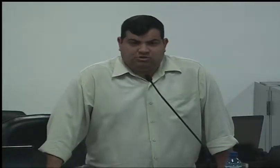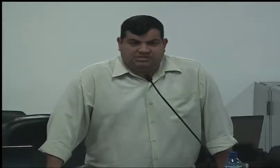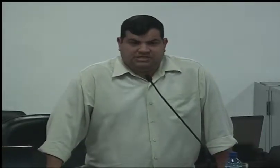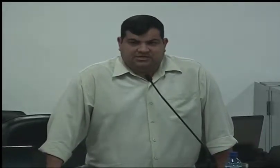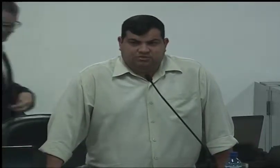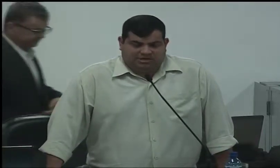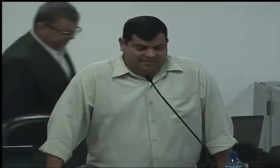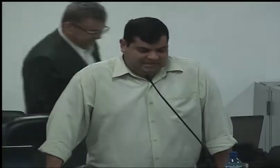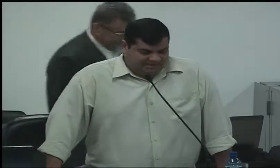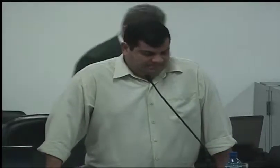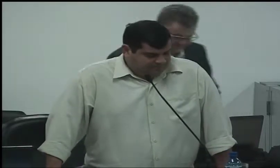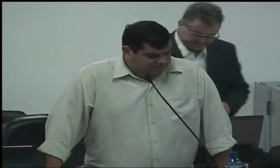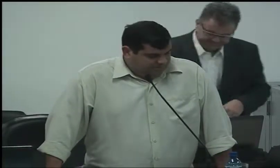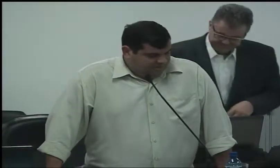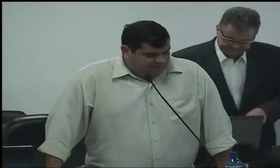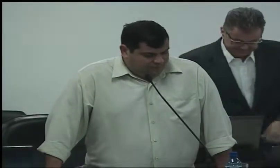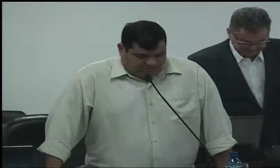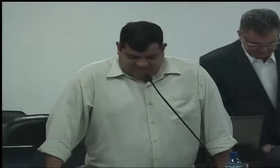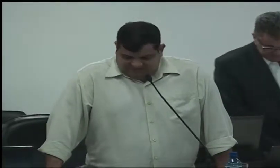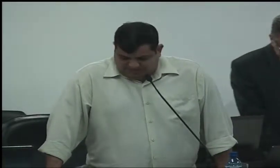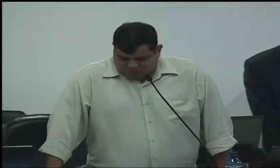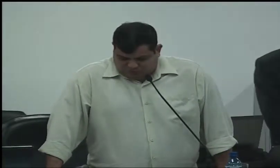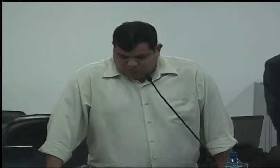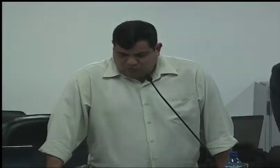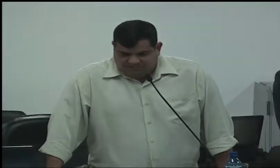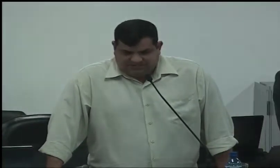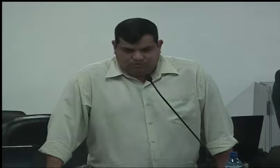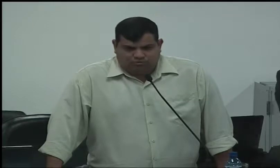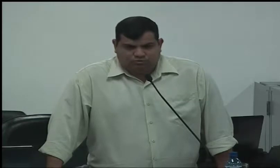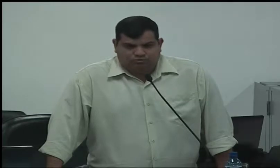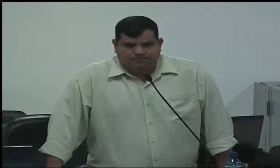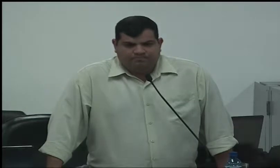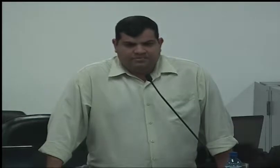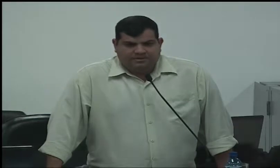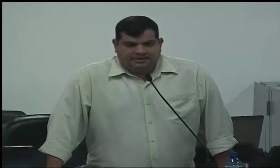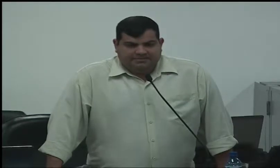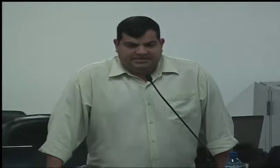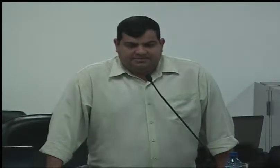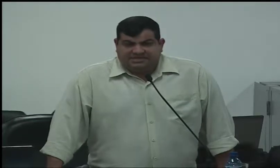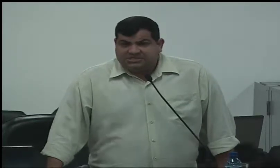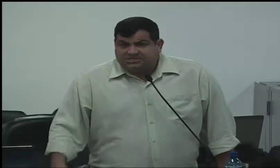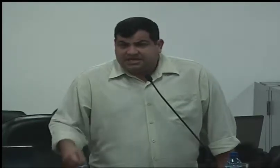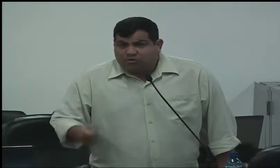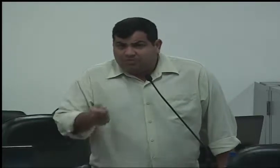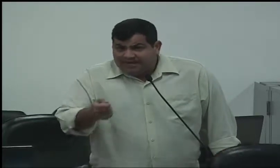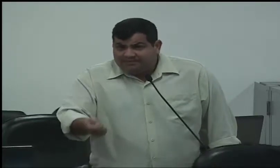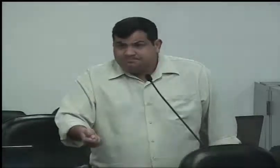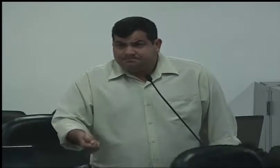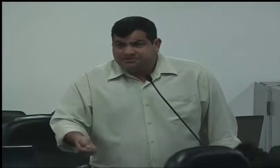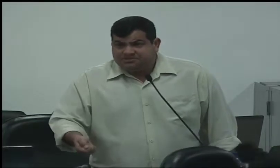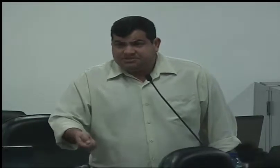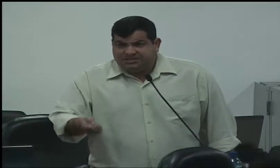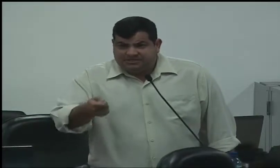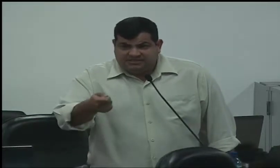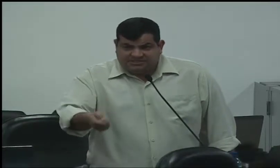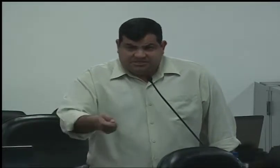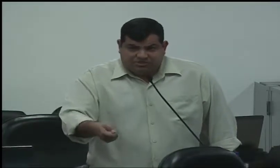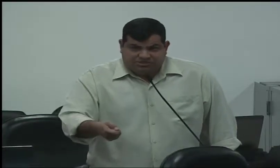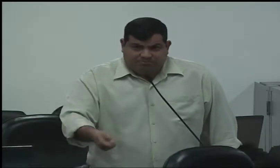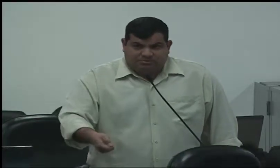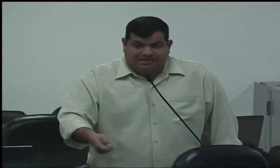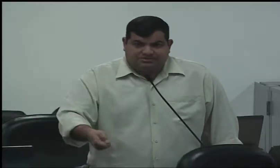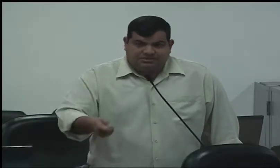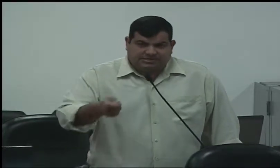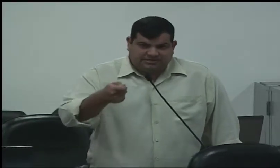de obras, a doutora Mayra, e foram lá, fizeram estudo, fizeram tudo. Mas também a gente tem que cobrar, a gente tem que estar em cima